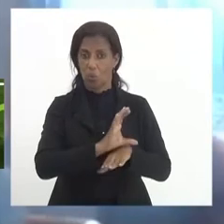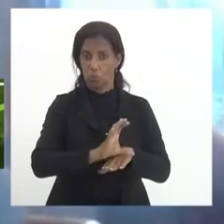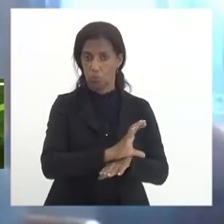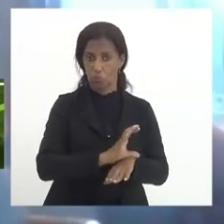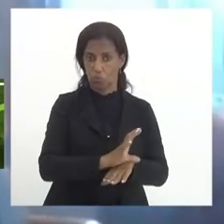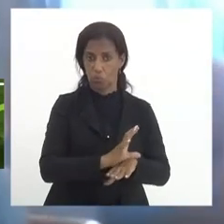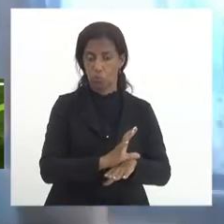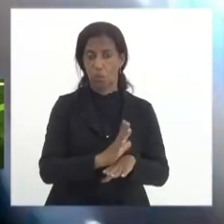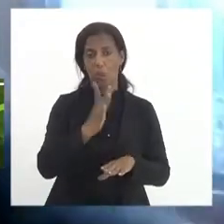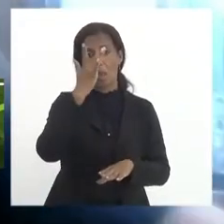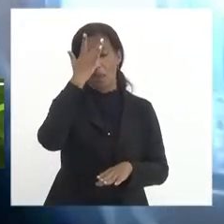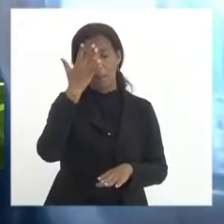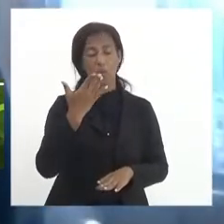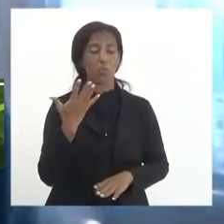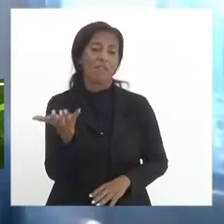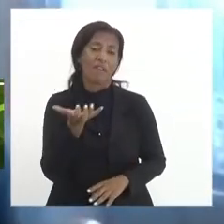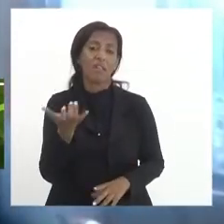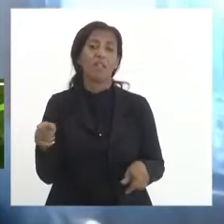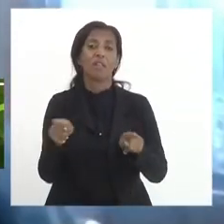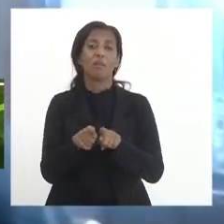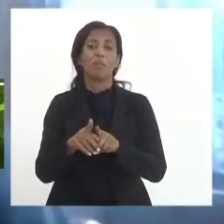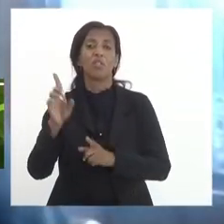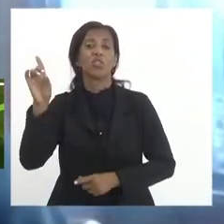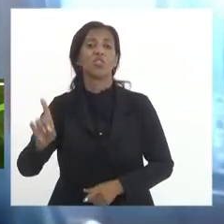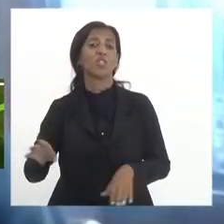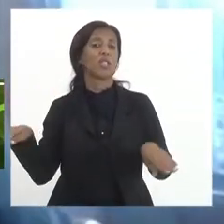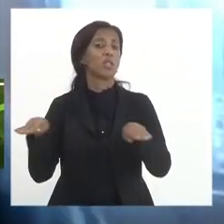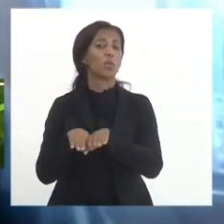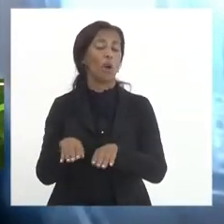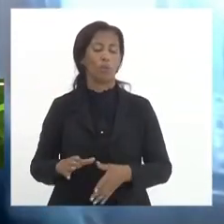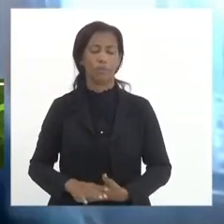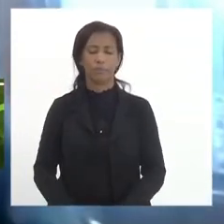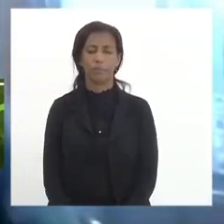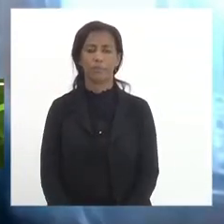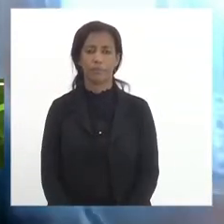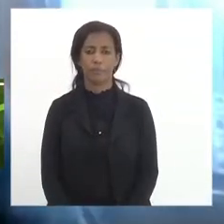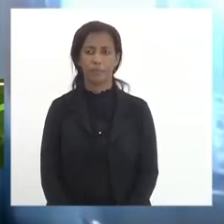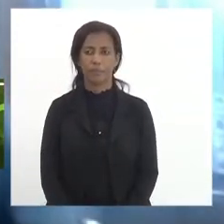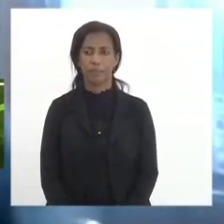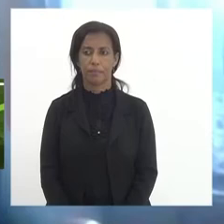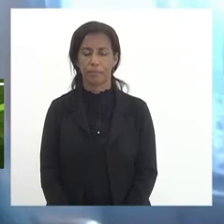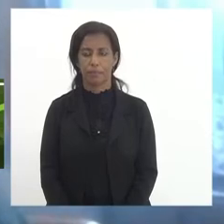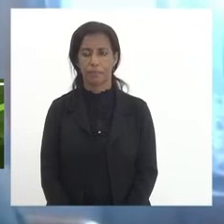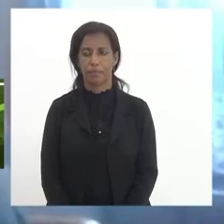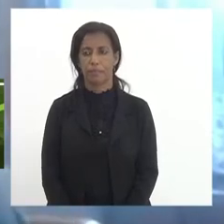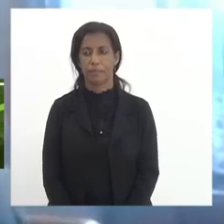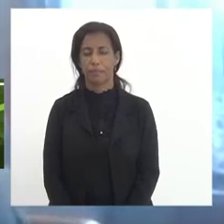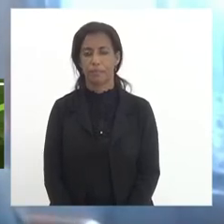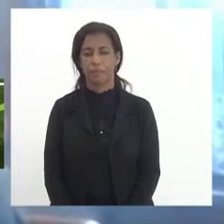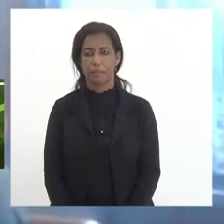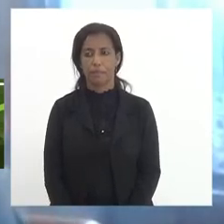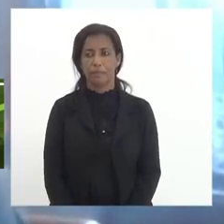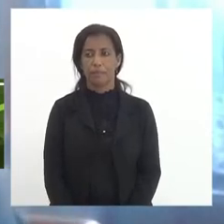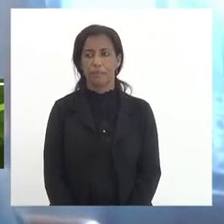dar o voto pela constitucionalidade, mas não é para o plenário. Deputado Mink. Então, é uma exceção e não uma regra. Deputado Mink.